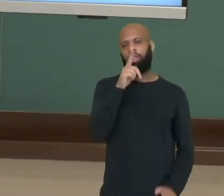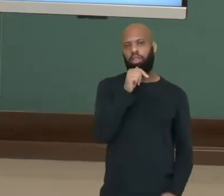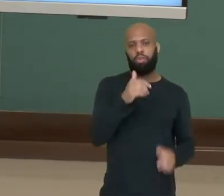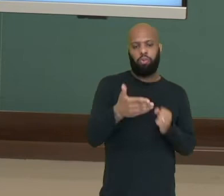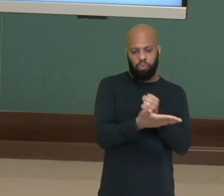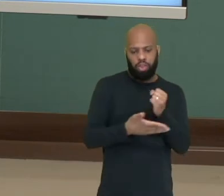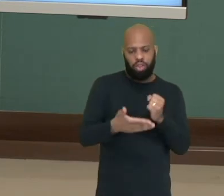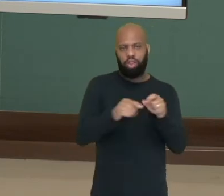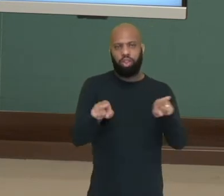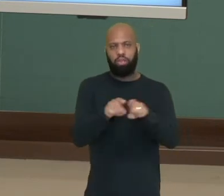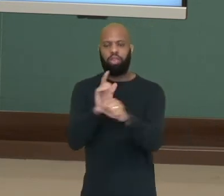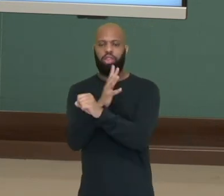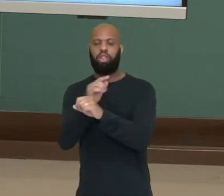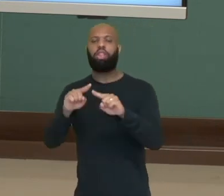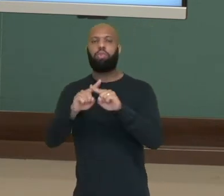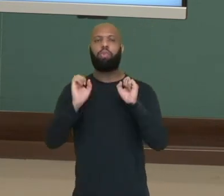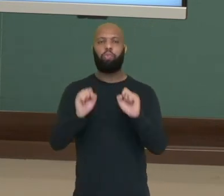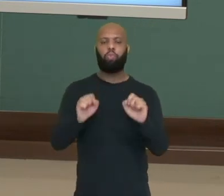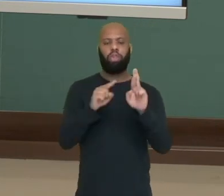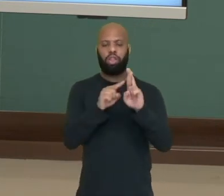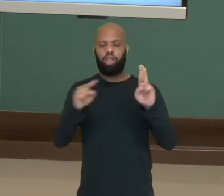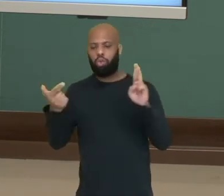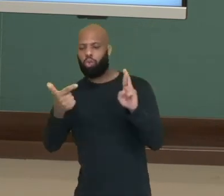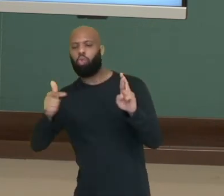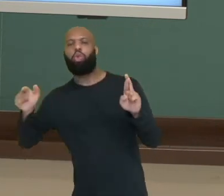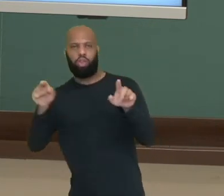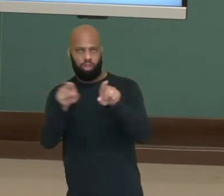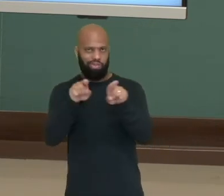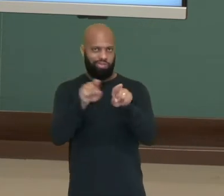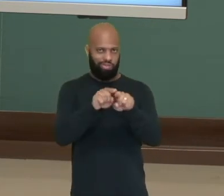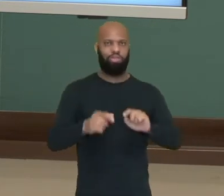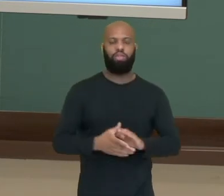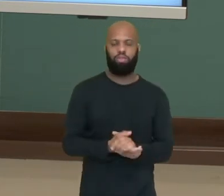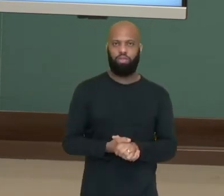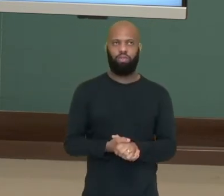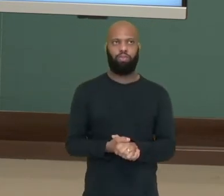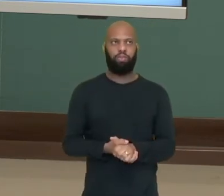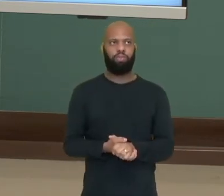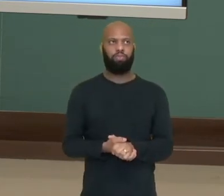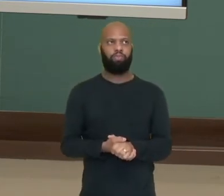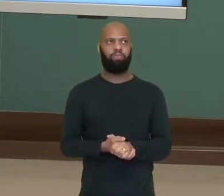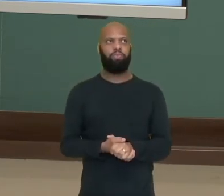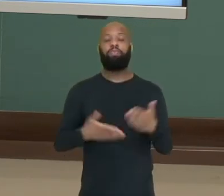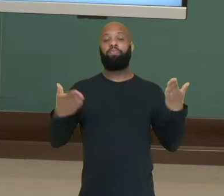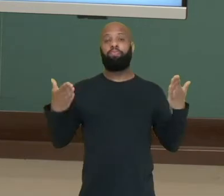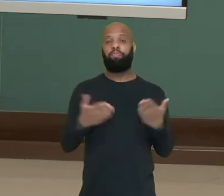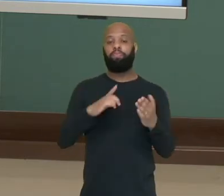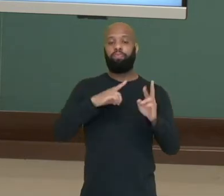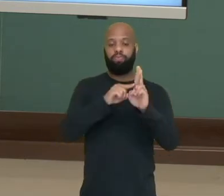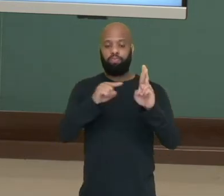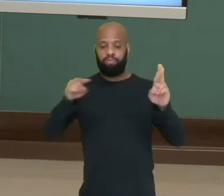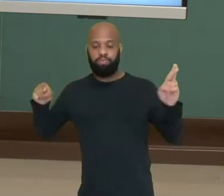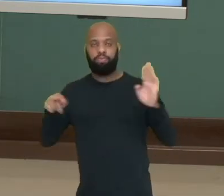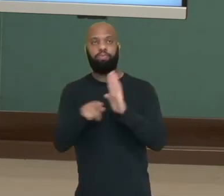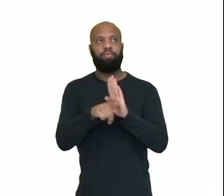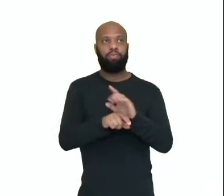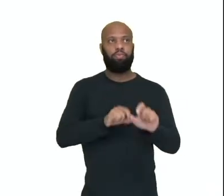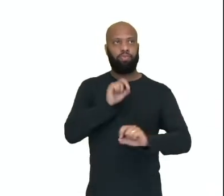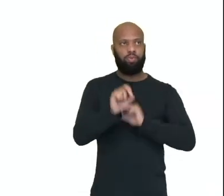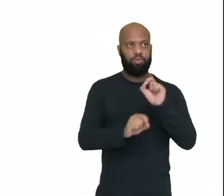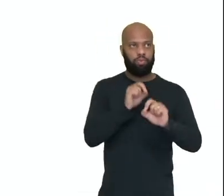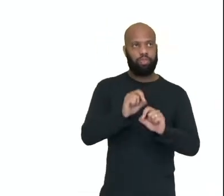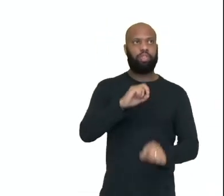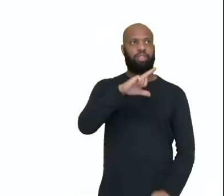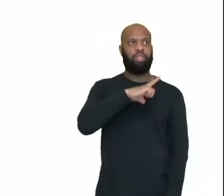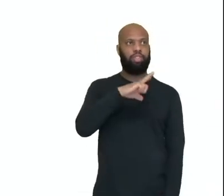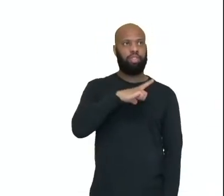ácidos, mas ele pode sim reagir com outras substâncias. As reações entre o monóxido de nitrogênio